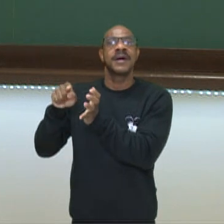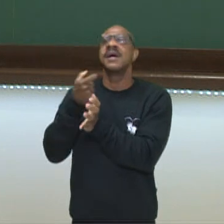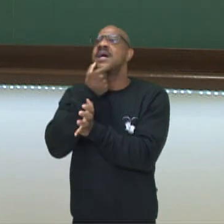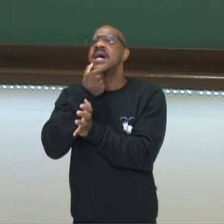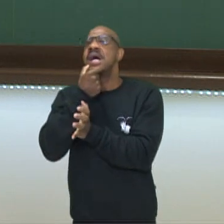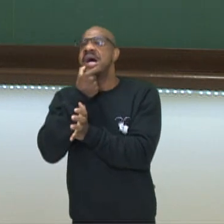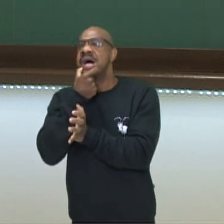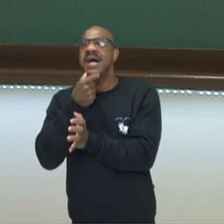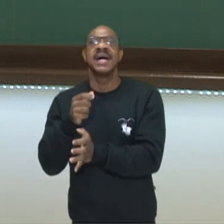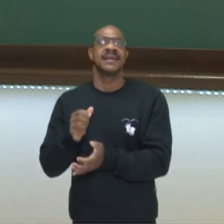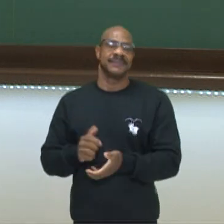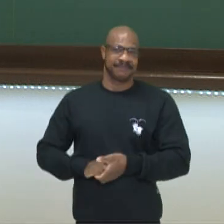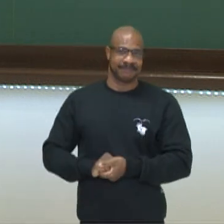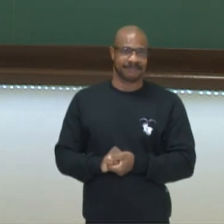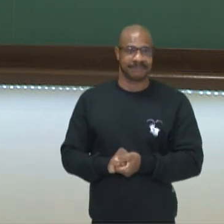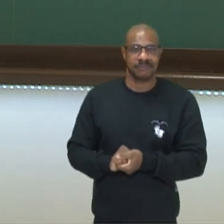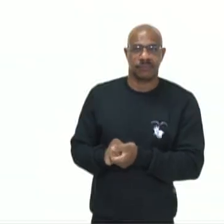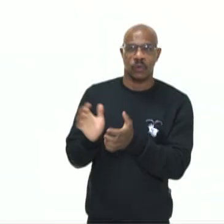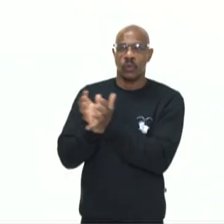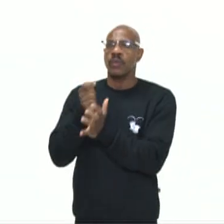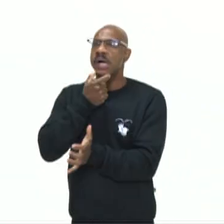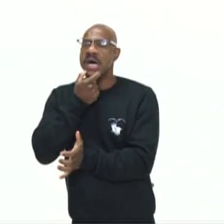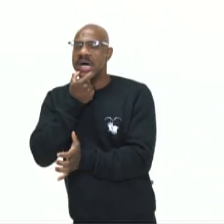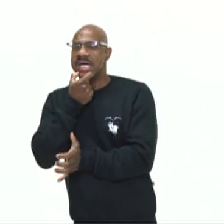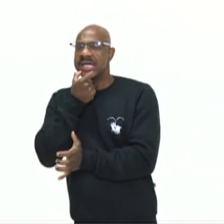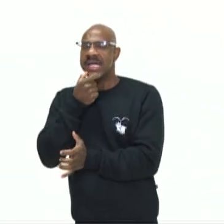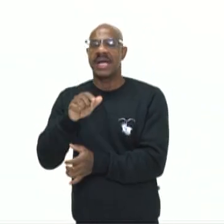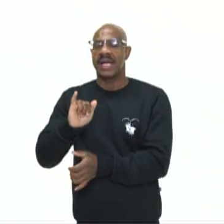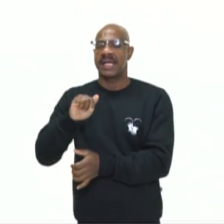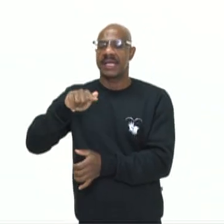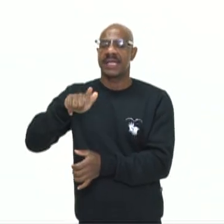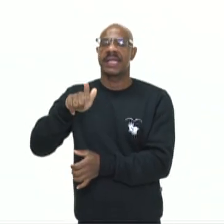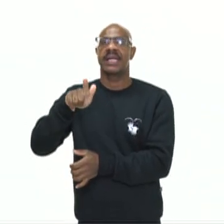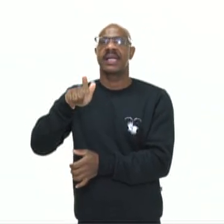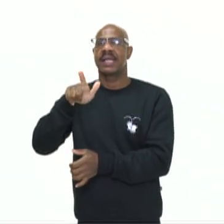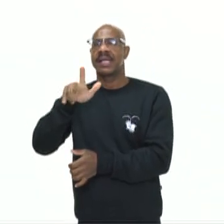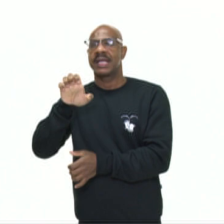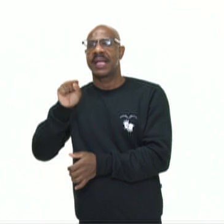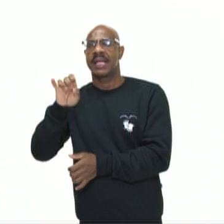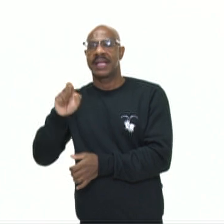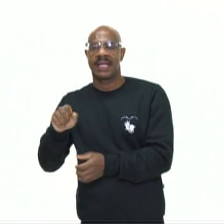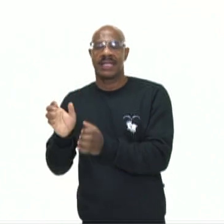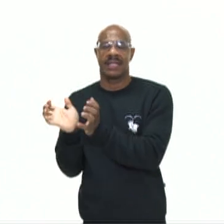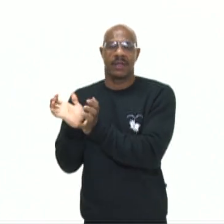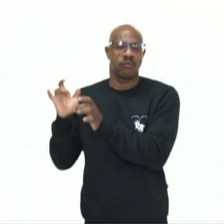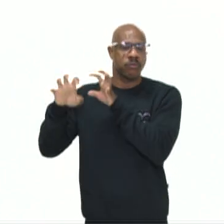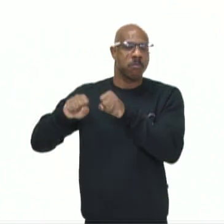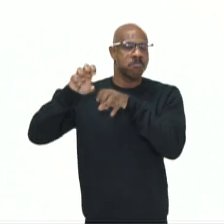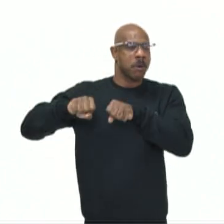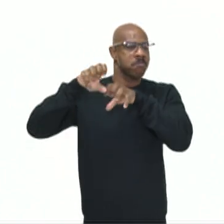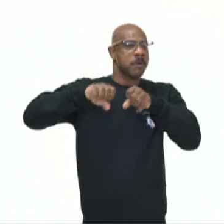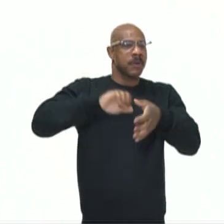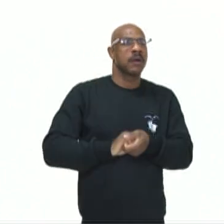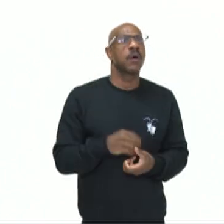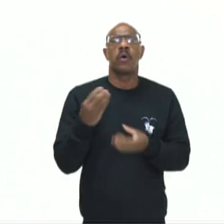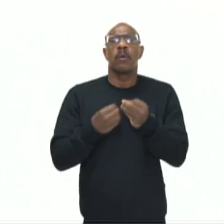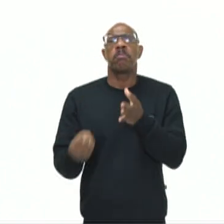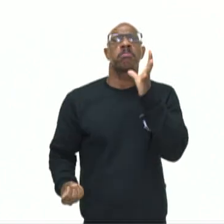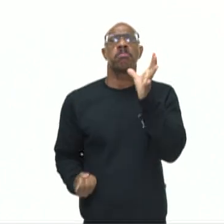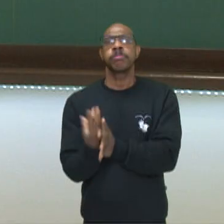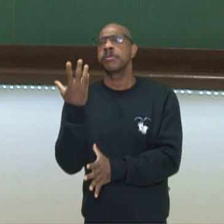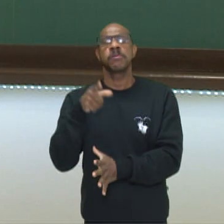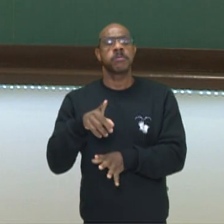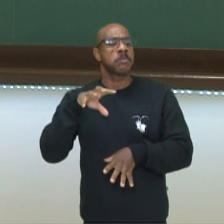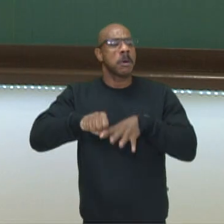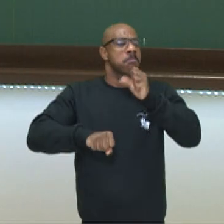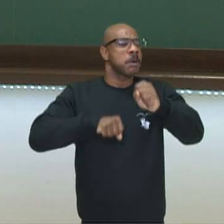os objetivos da nossa aula, Compreender como se deu esse processo de colonização na América do Norte,